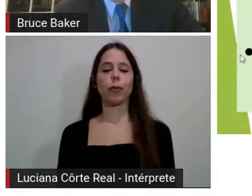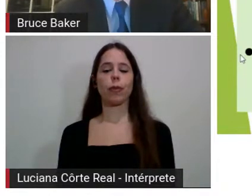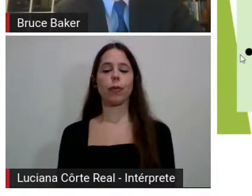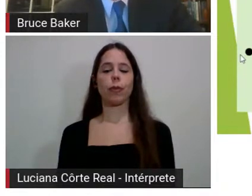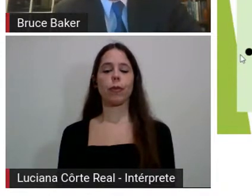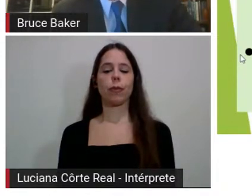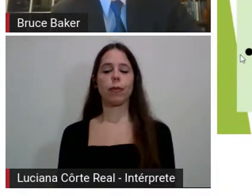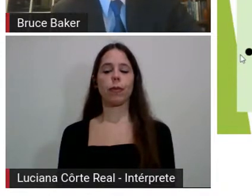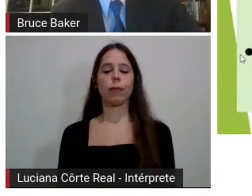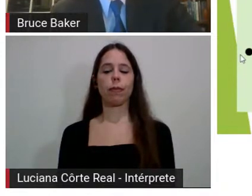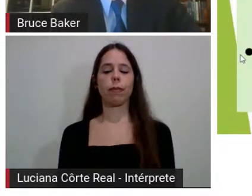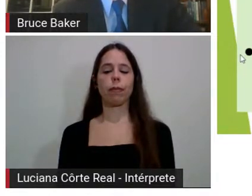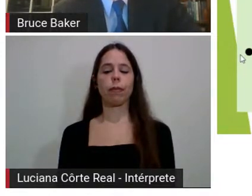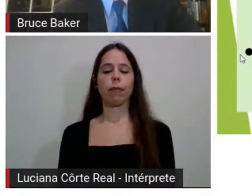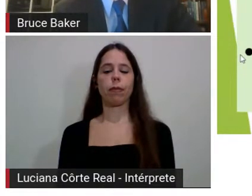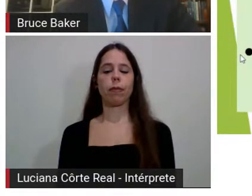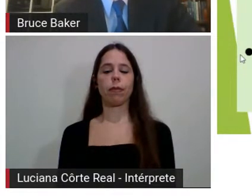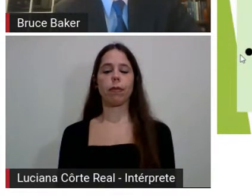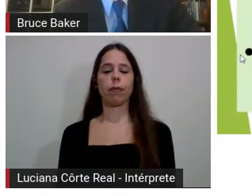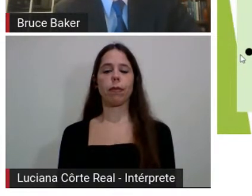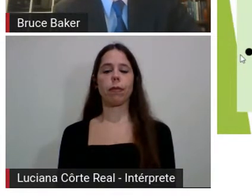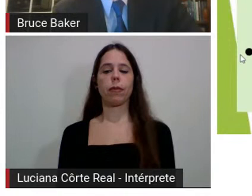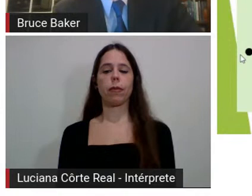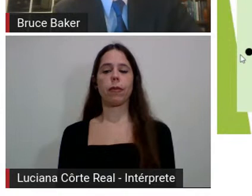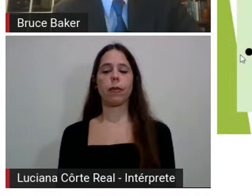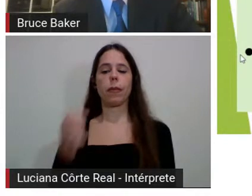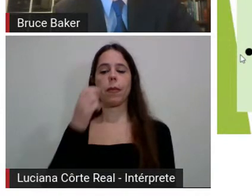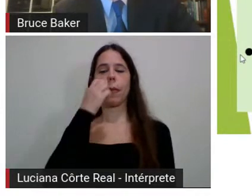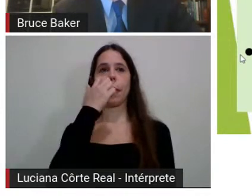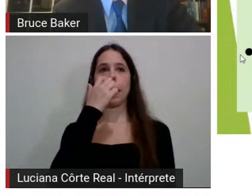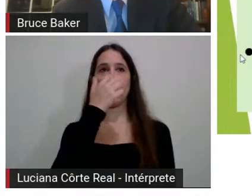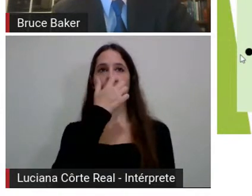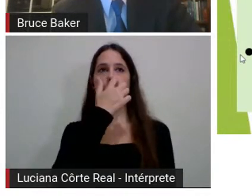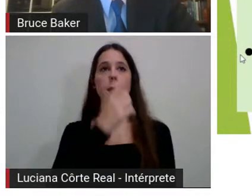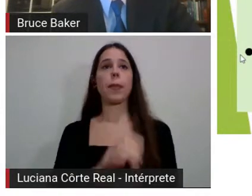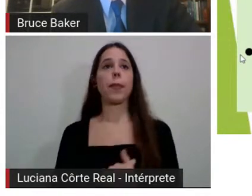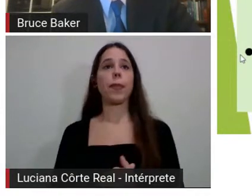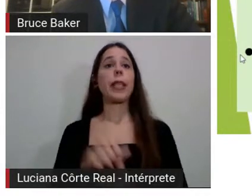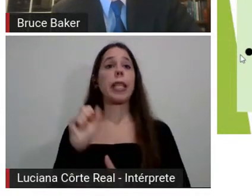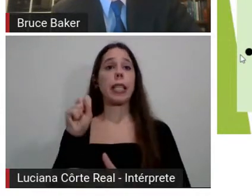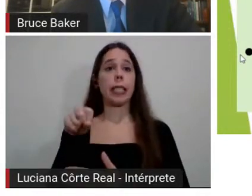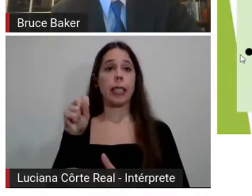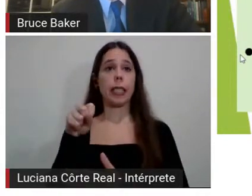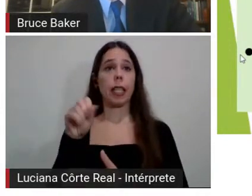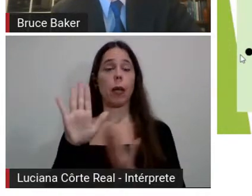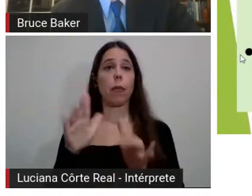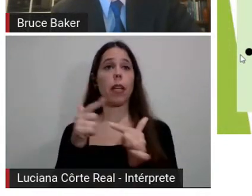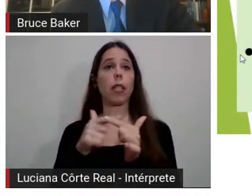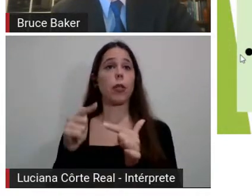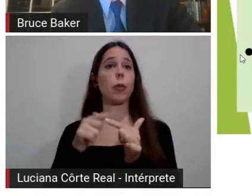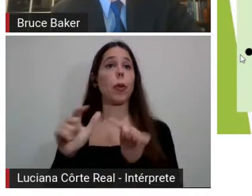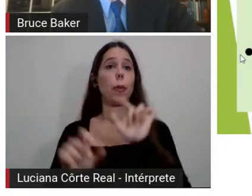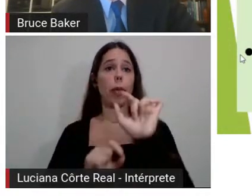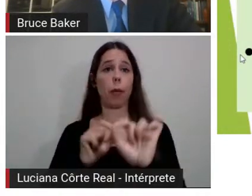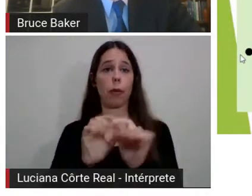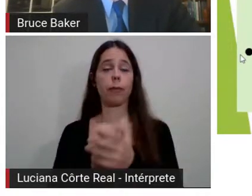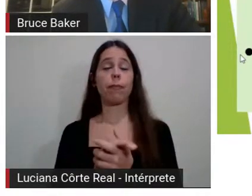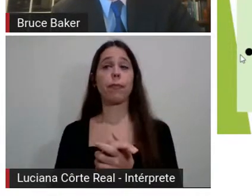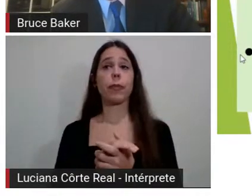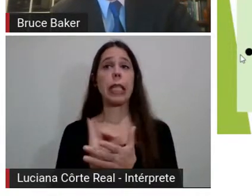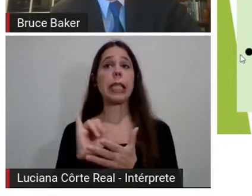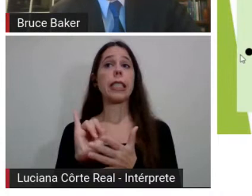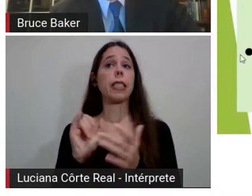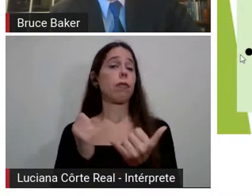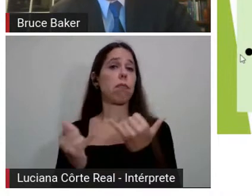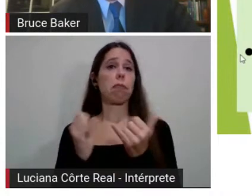we can have more competitive salaries. Sim, mas o problema é que, ao reduzir o